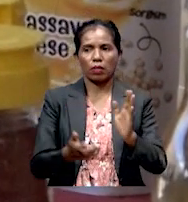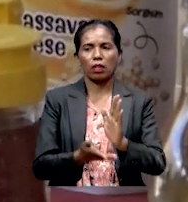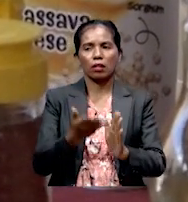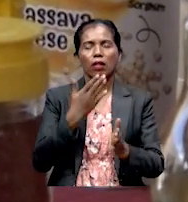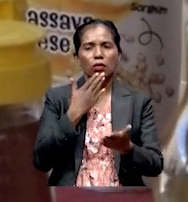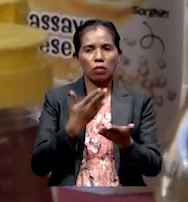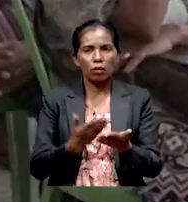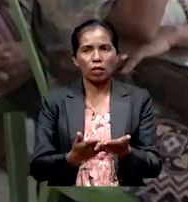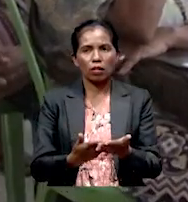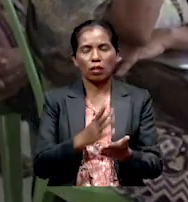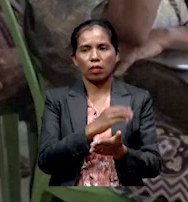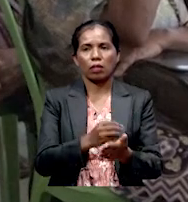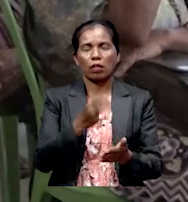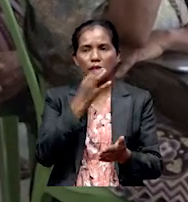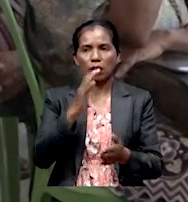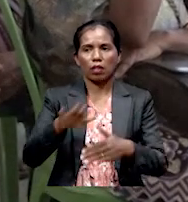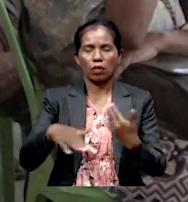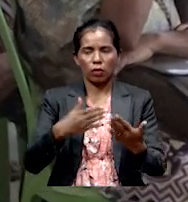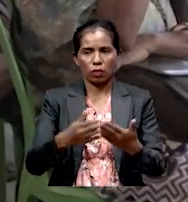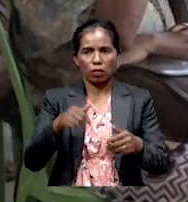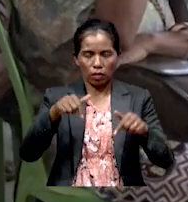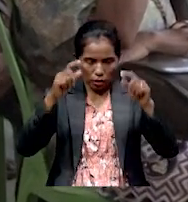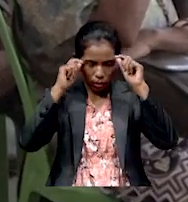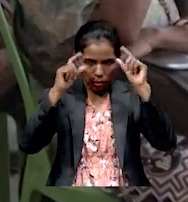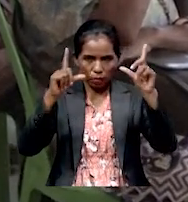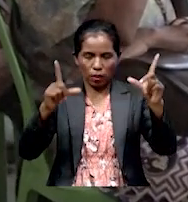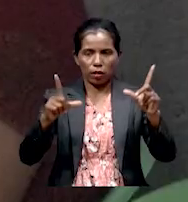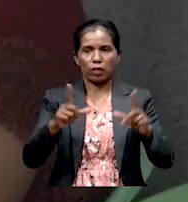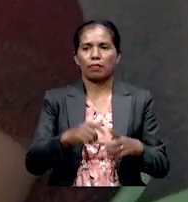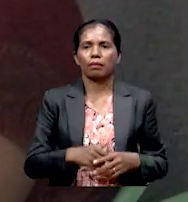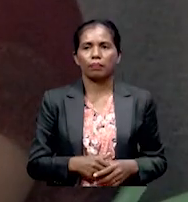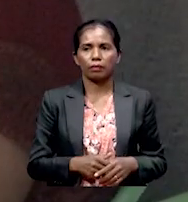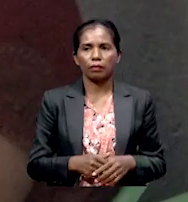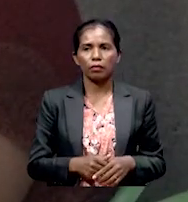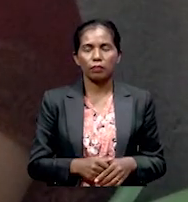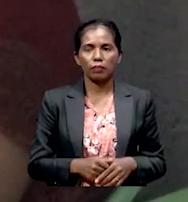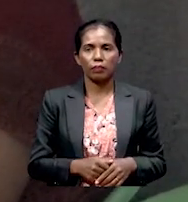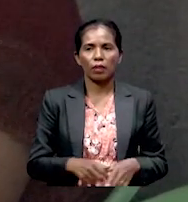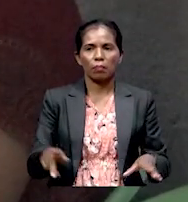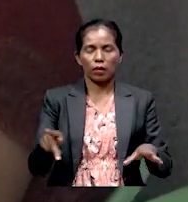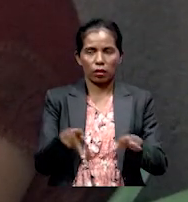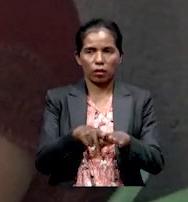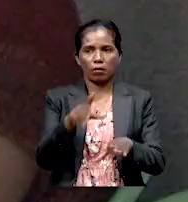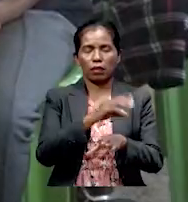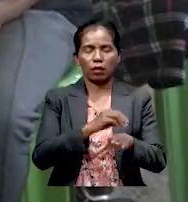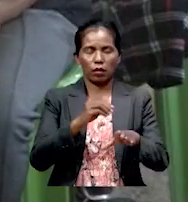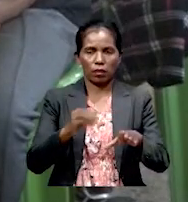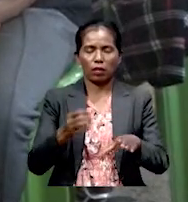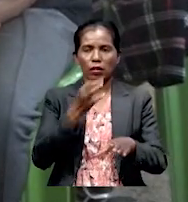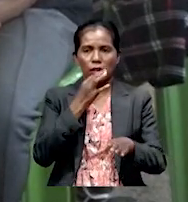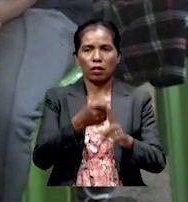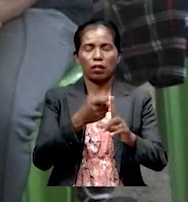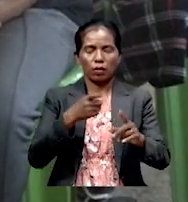cliutan quantidade ai hansira e território Timor Leste larantomak. Participa ia lançamento ai hans orgum ne, mai